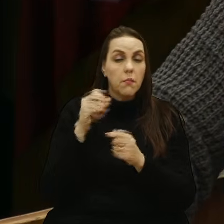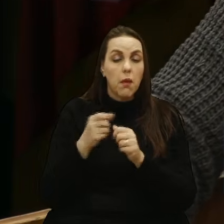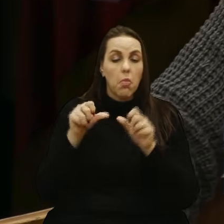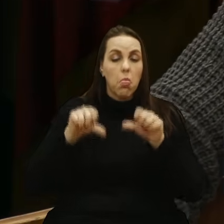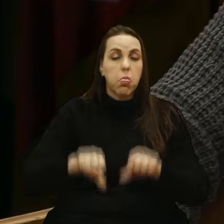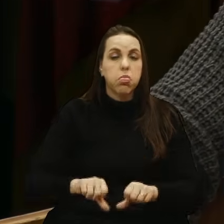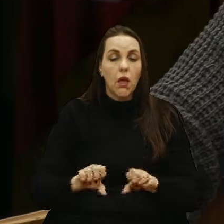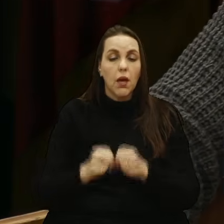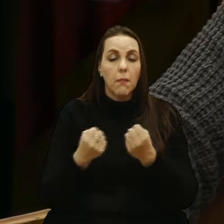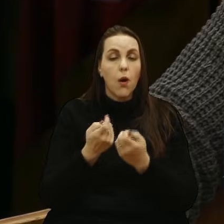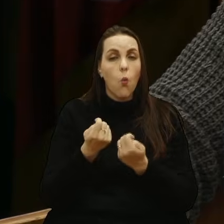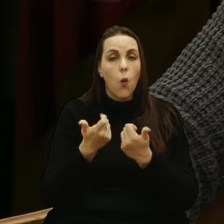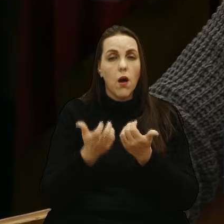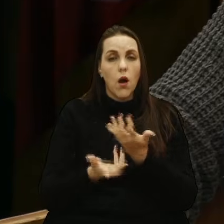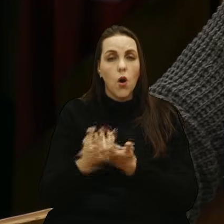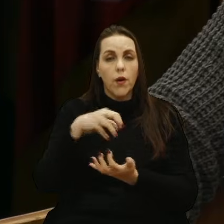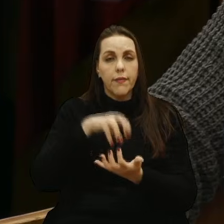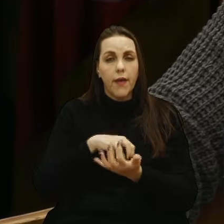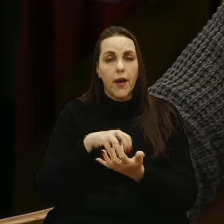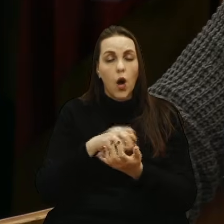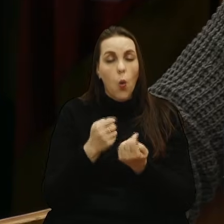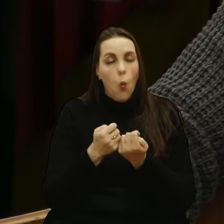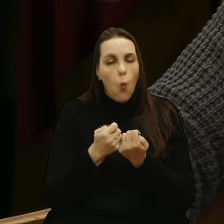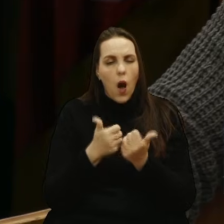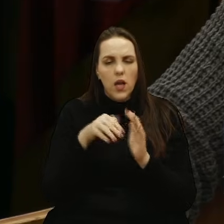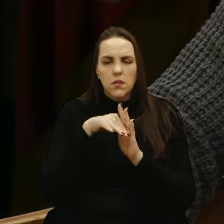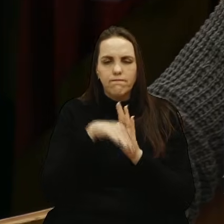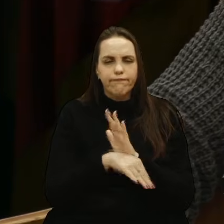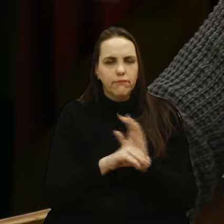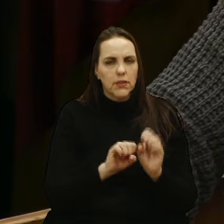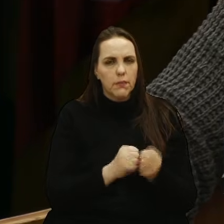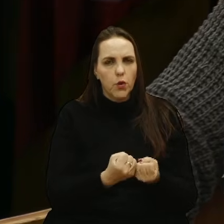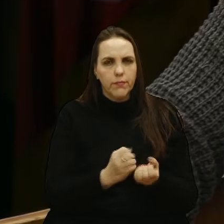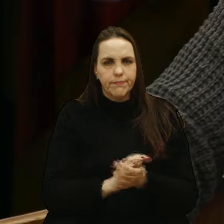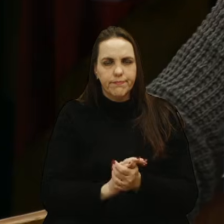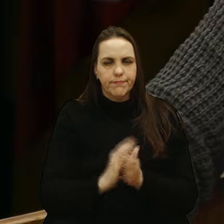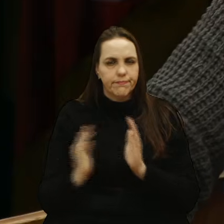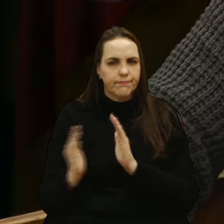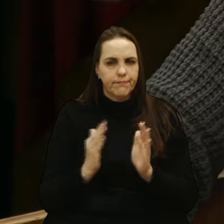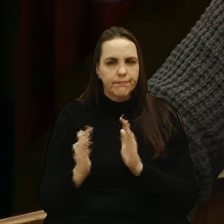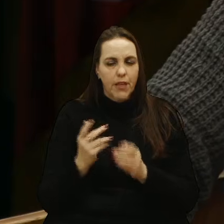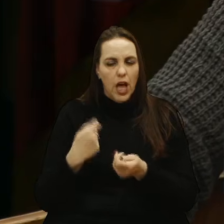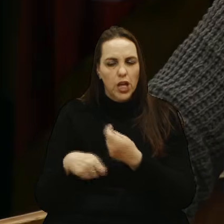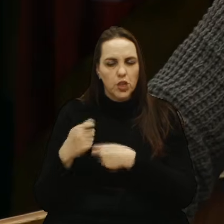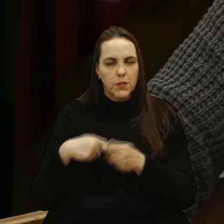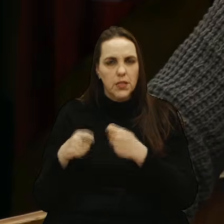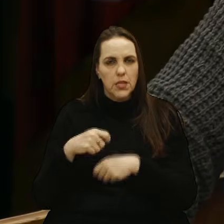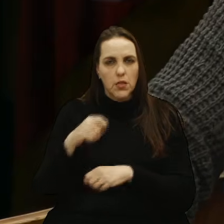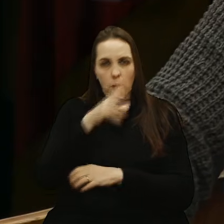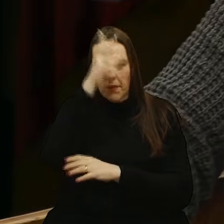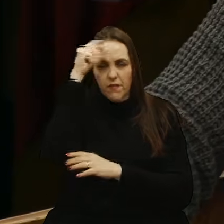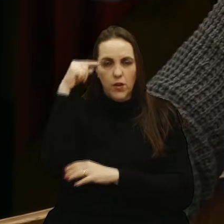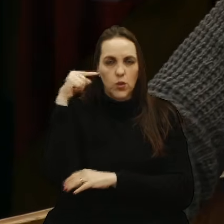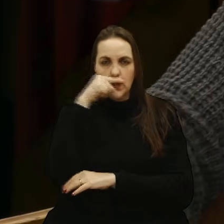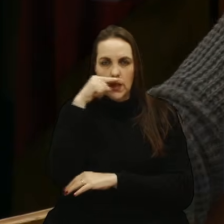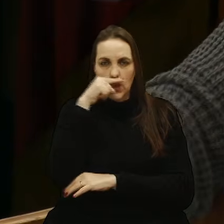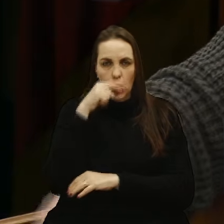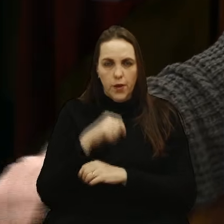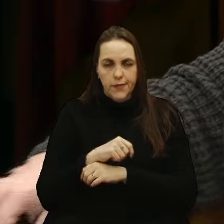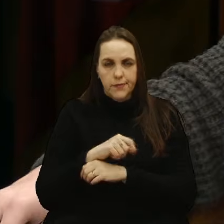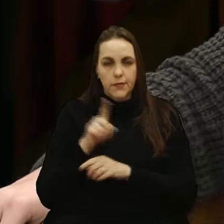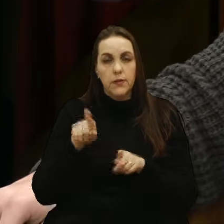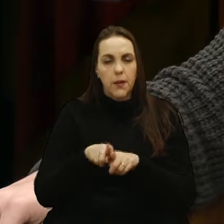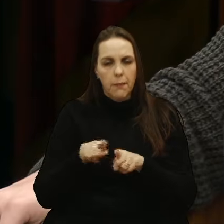a Codeca à época e entregar ela quase falida à administração do prefeito Sartori, à época liderada a Codeca